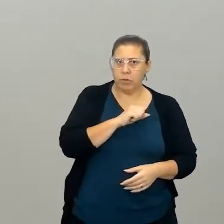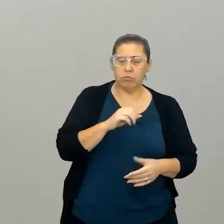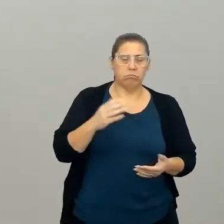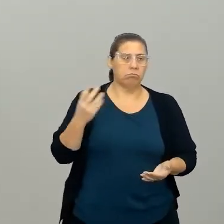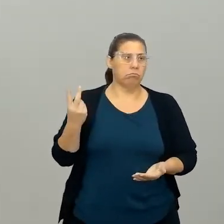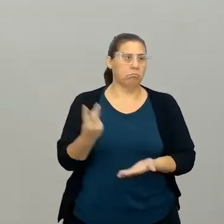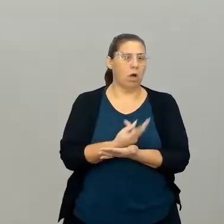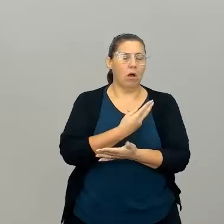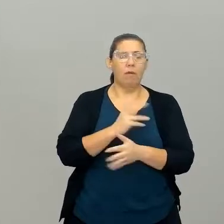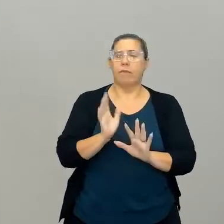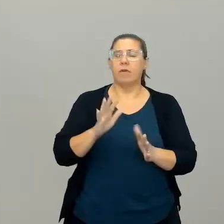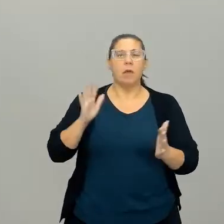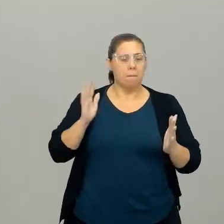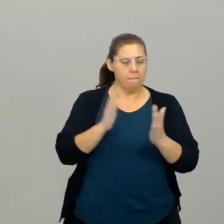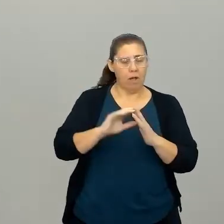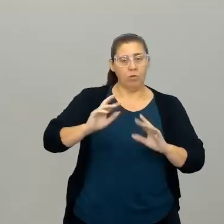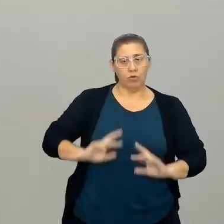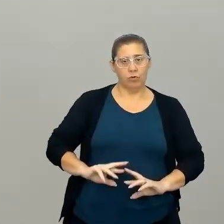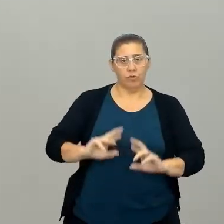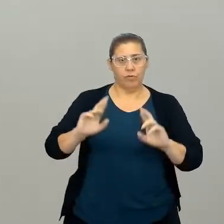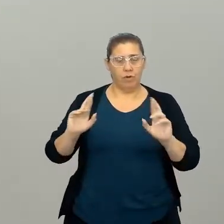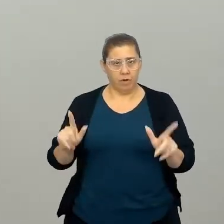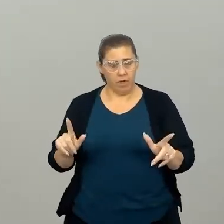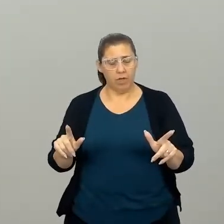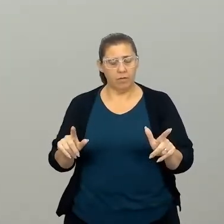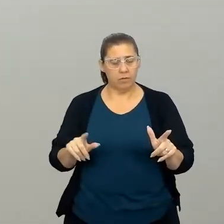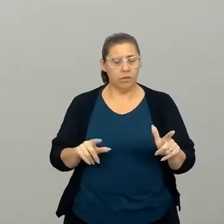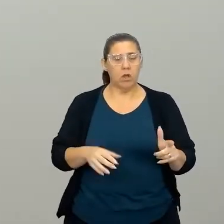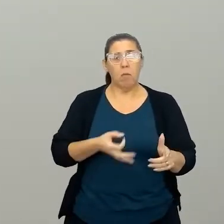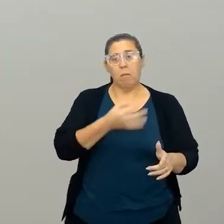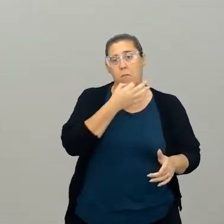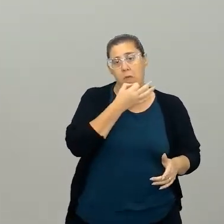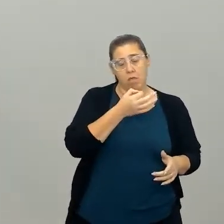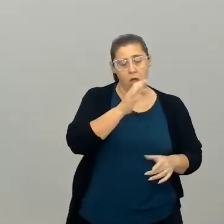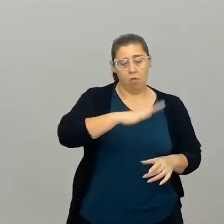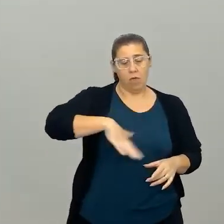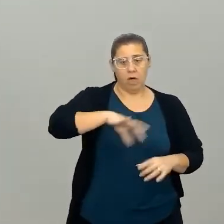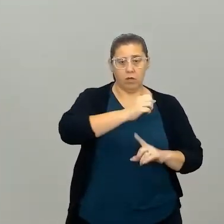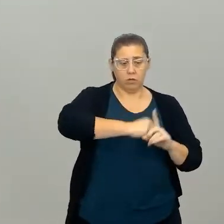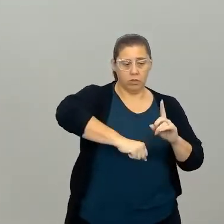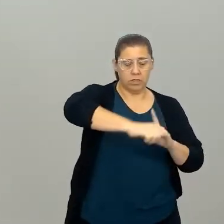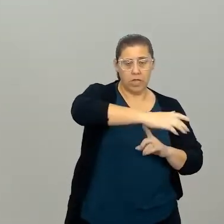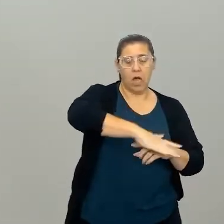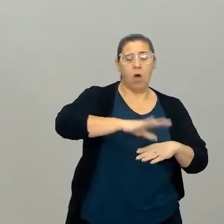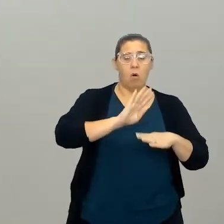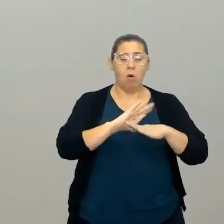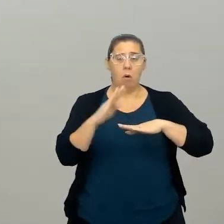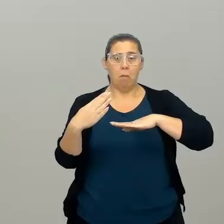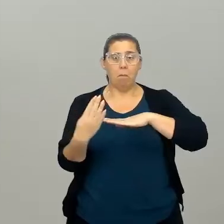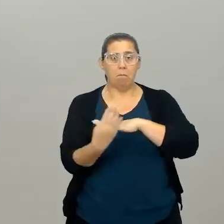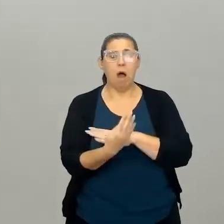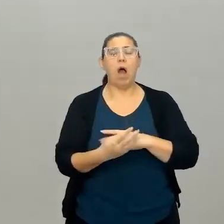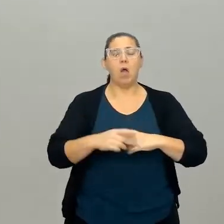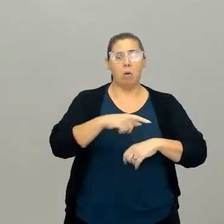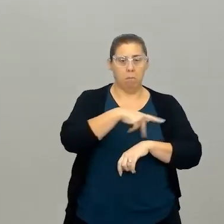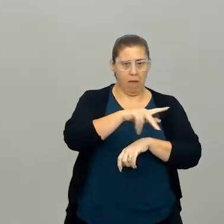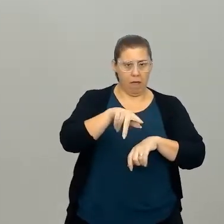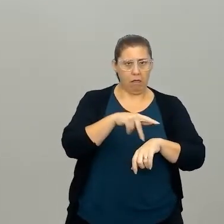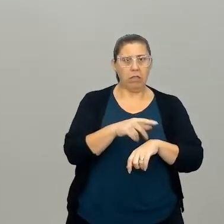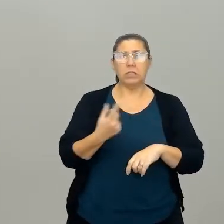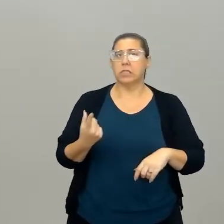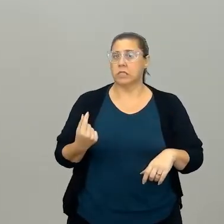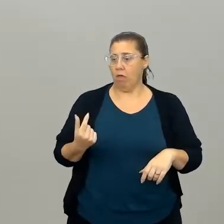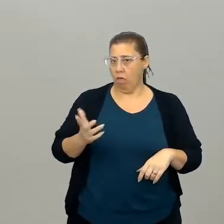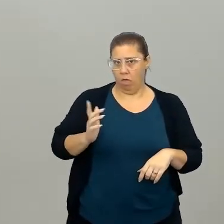claro que ela tem impactos diferentes do ponto de vista social. Bairros e países ricos serão primeiramente impactados com